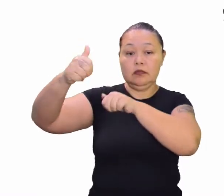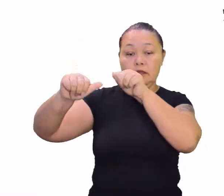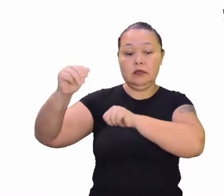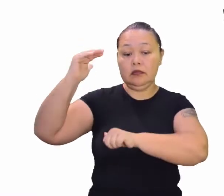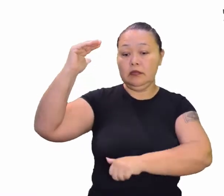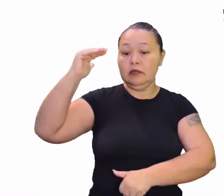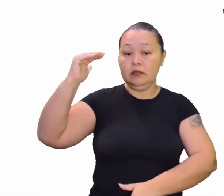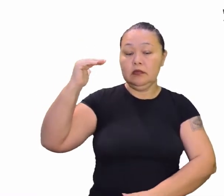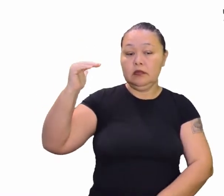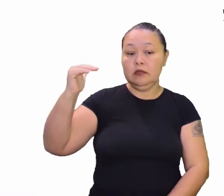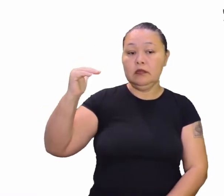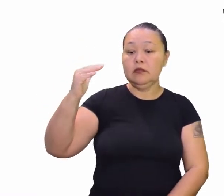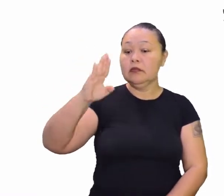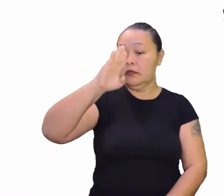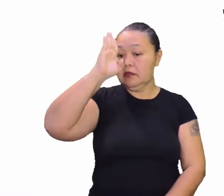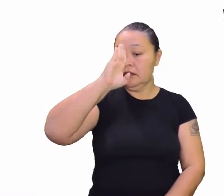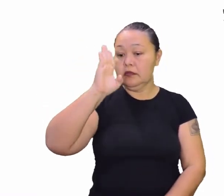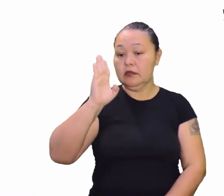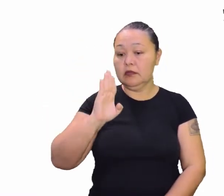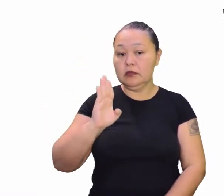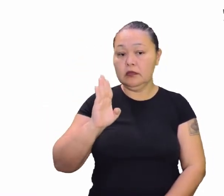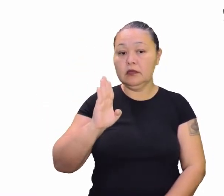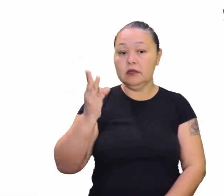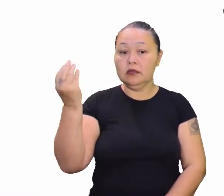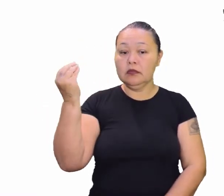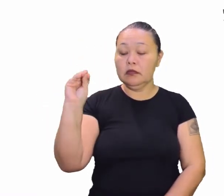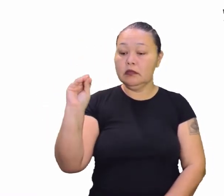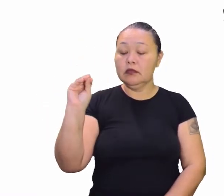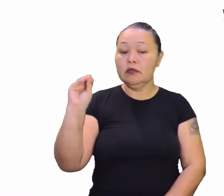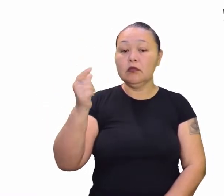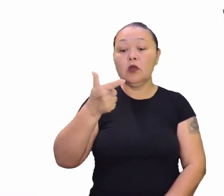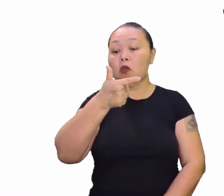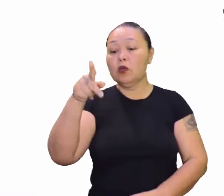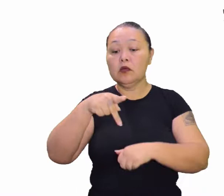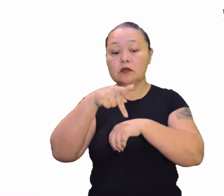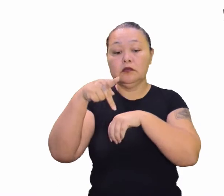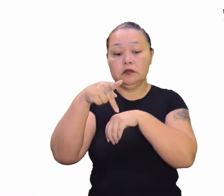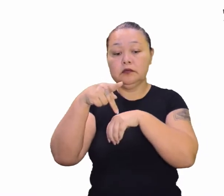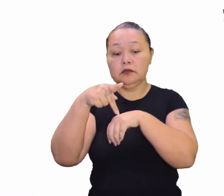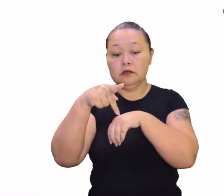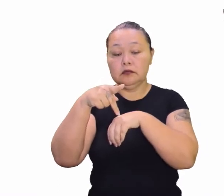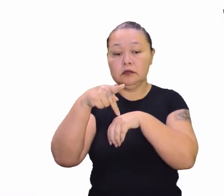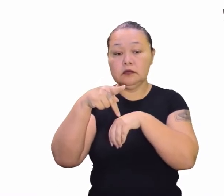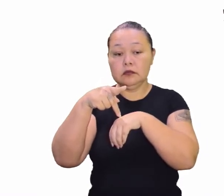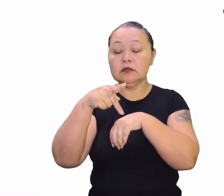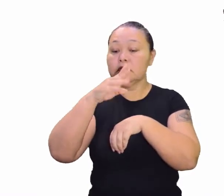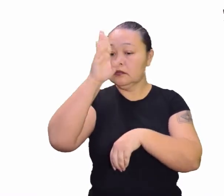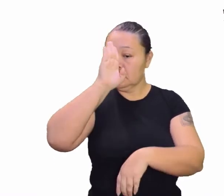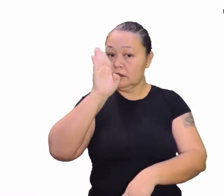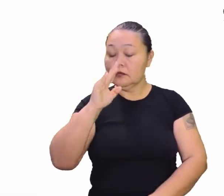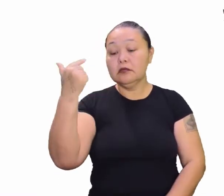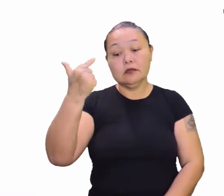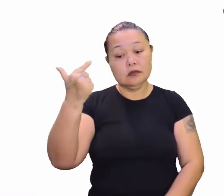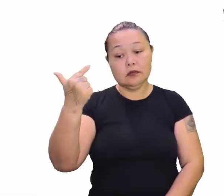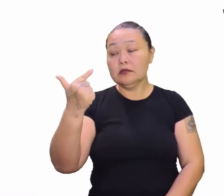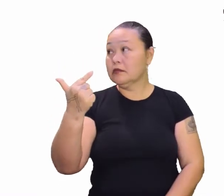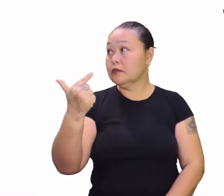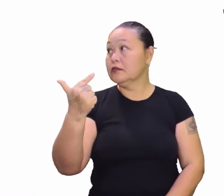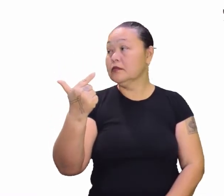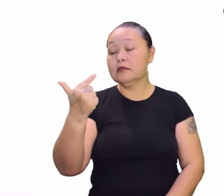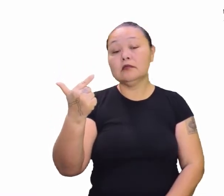nessa... veja o Brasil, a posição do Brasil em relação a outros países. Então, o Brasil está na segunda